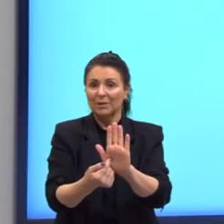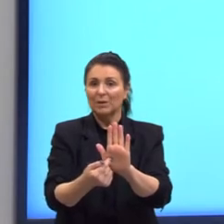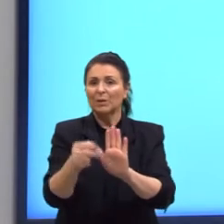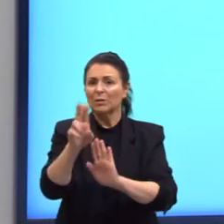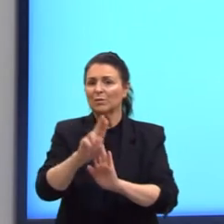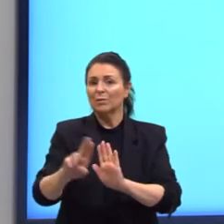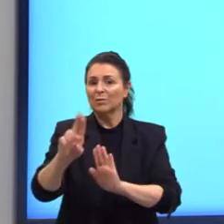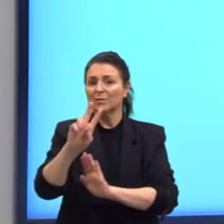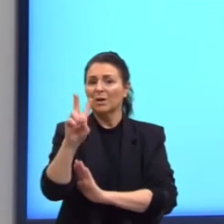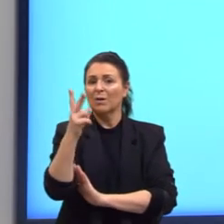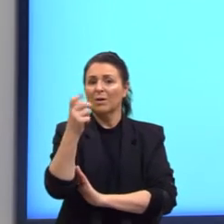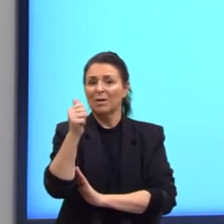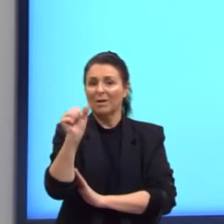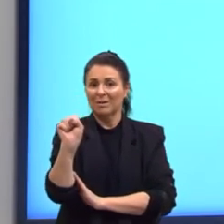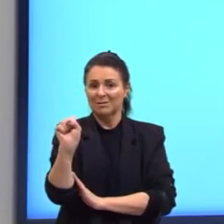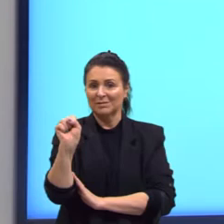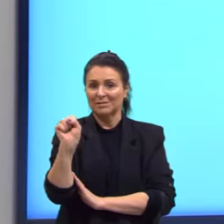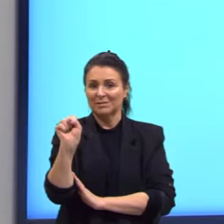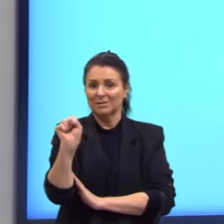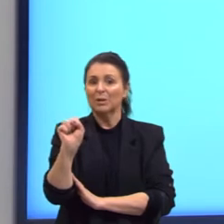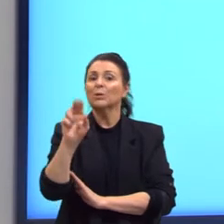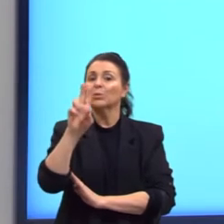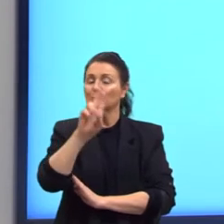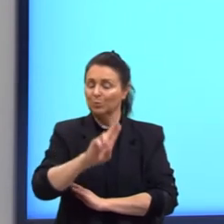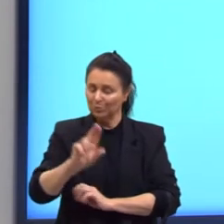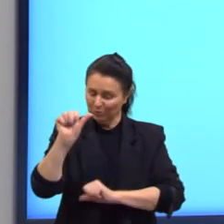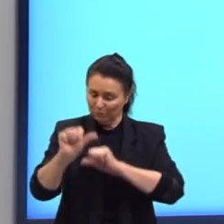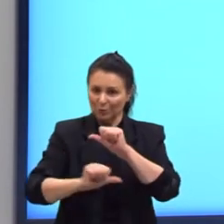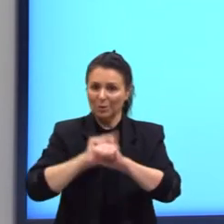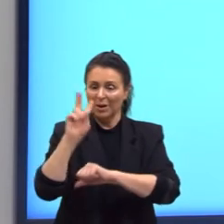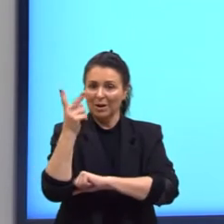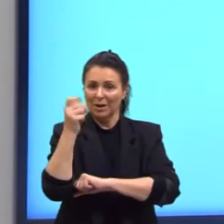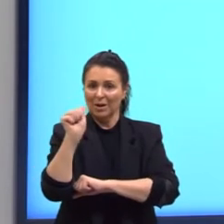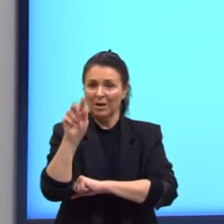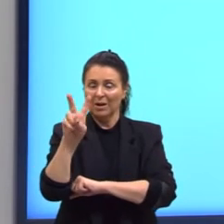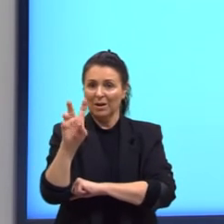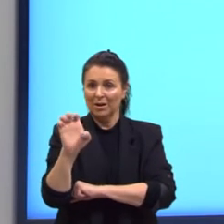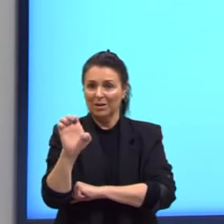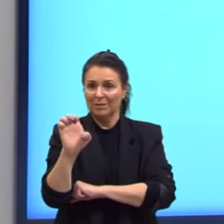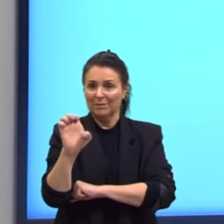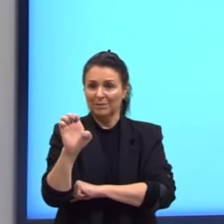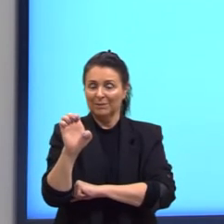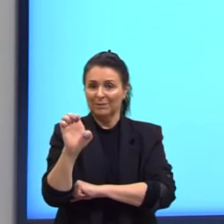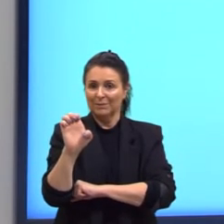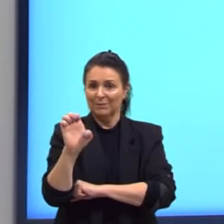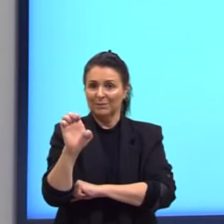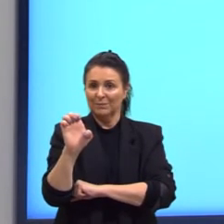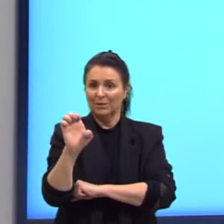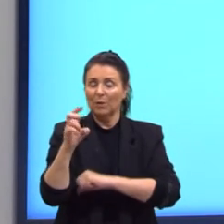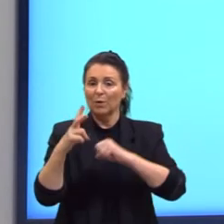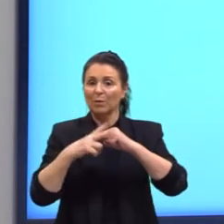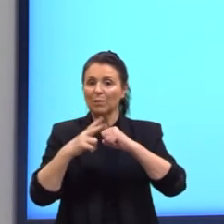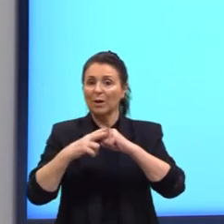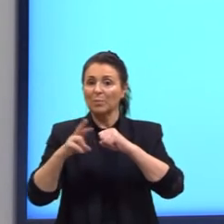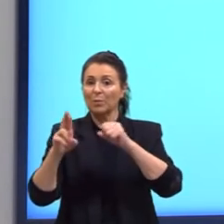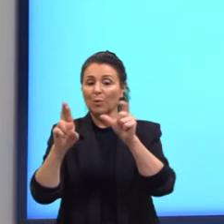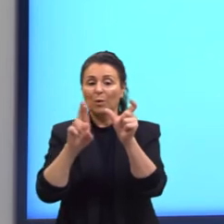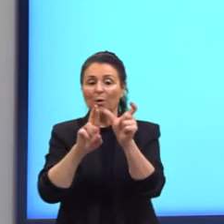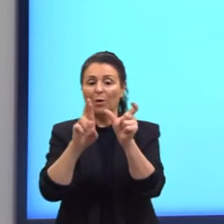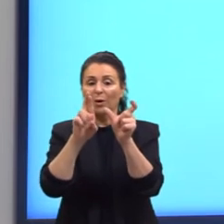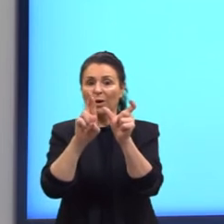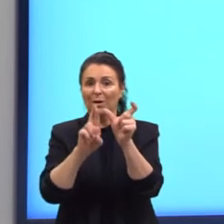horas eu não vou usar mais has eu vou usar essa então vou dizer irreal Oeste Olha o verbo regular aqui